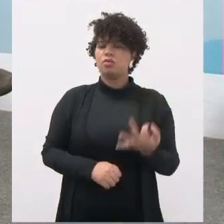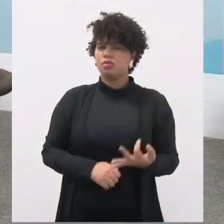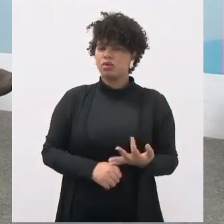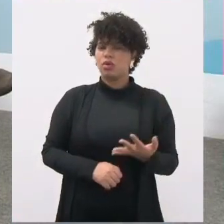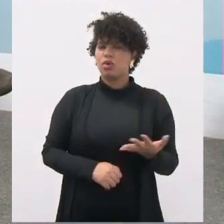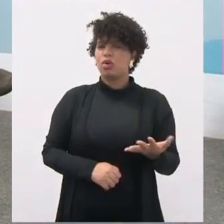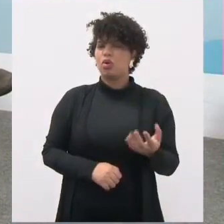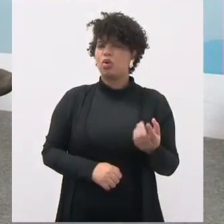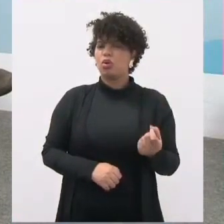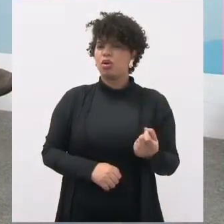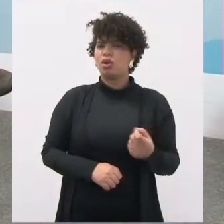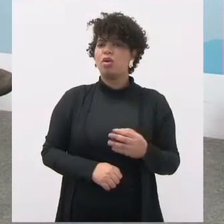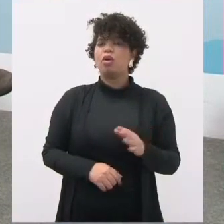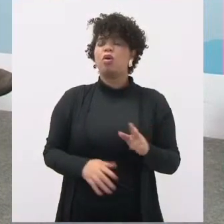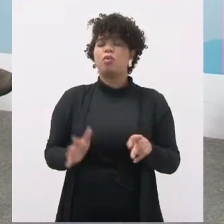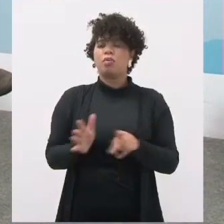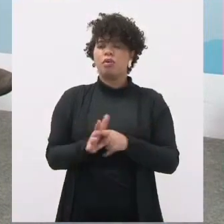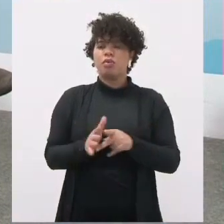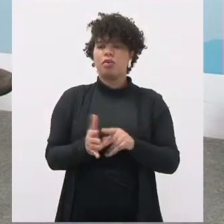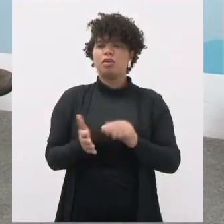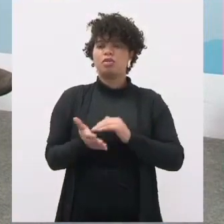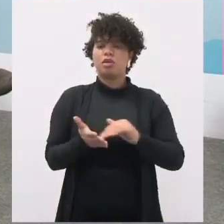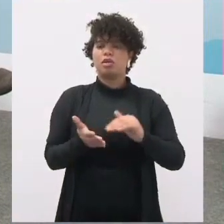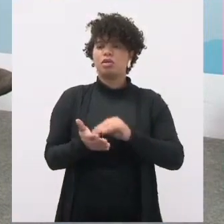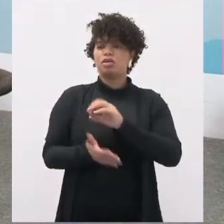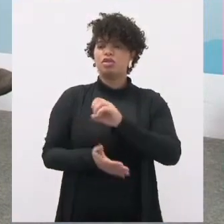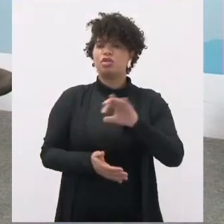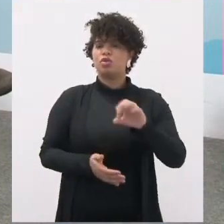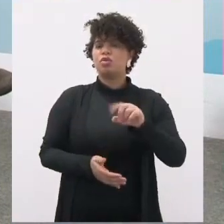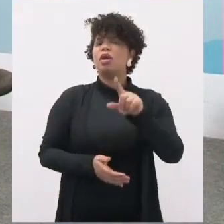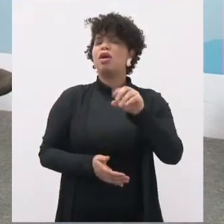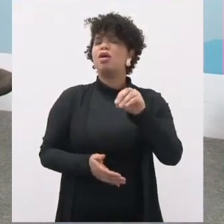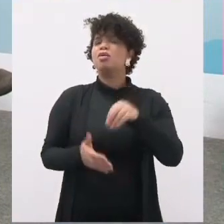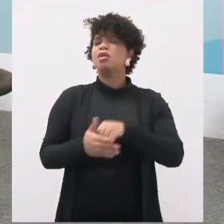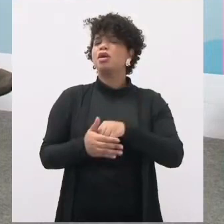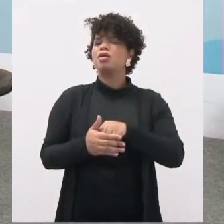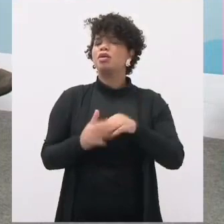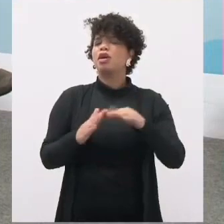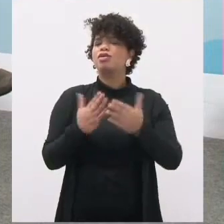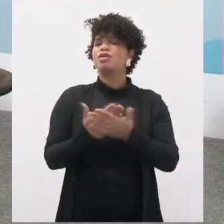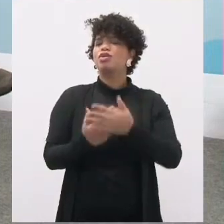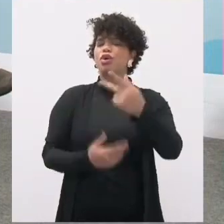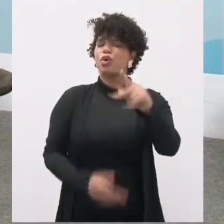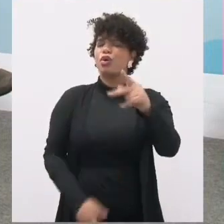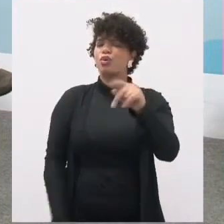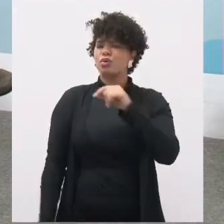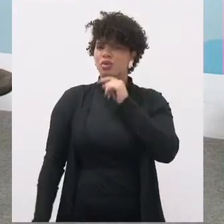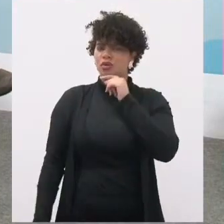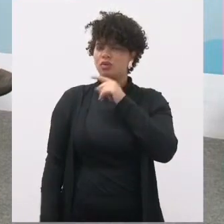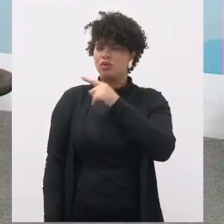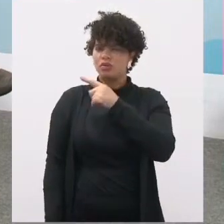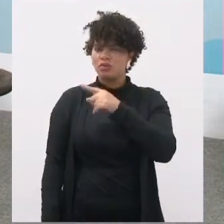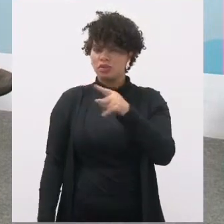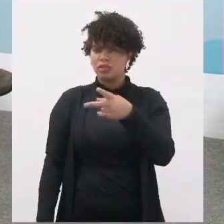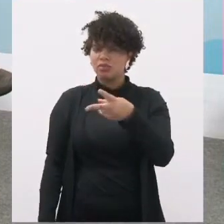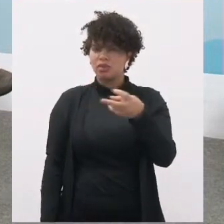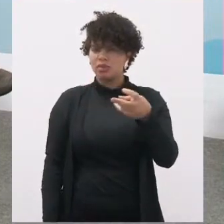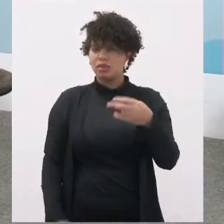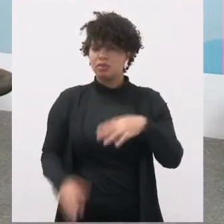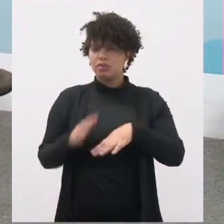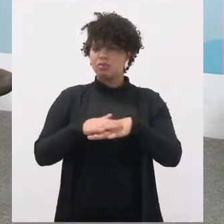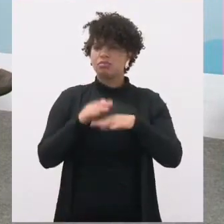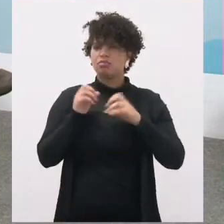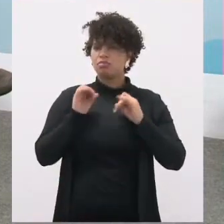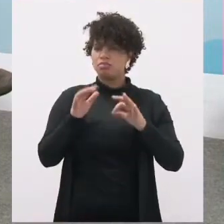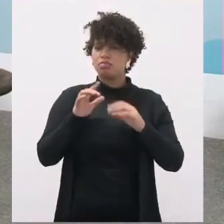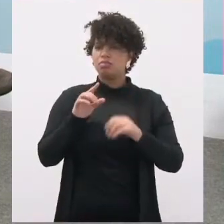intencionalidade no âmbito da Secretaria da Educação. Mas e aí na sua unidade escolar? Quais são, né, as ações, pensando